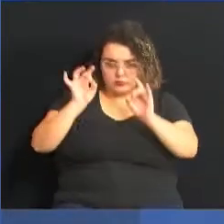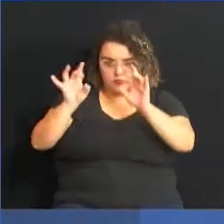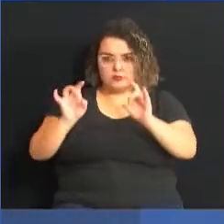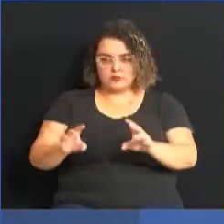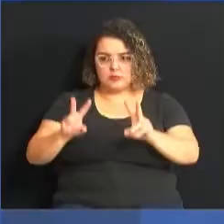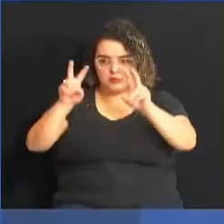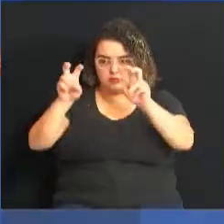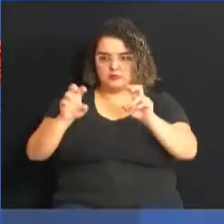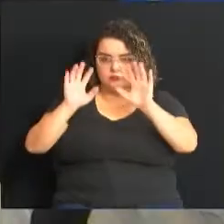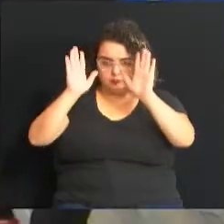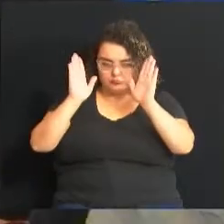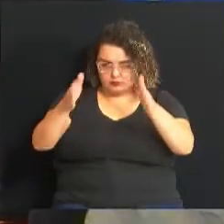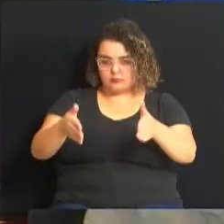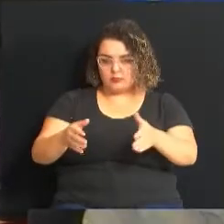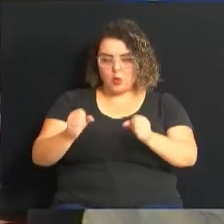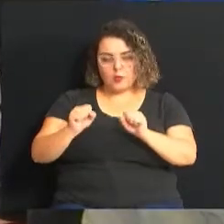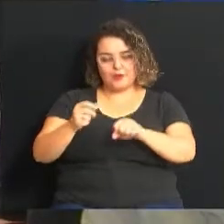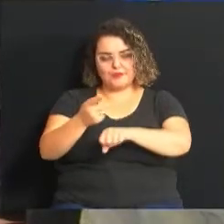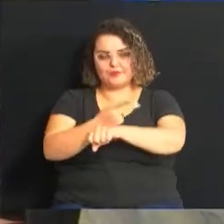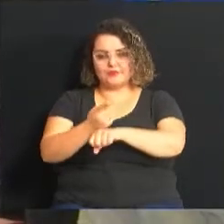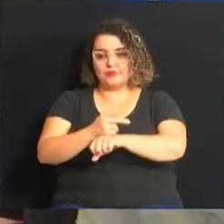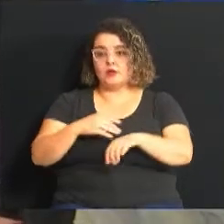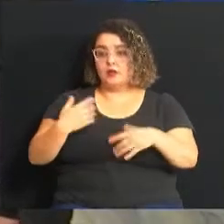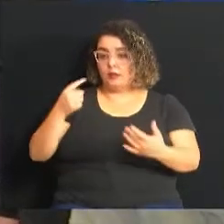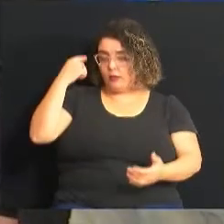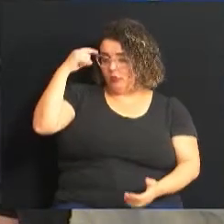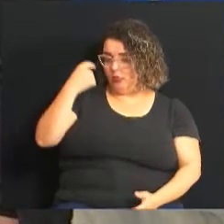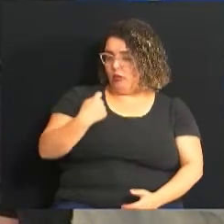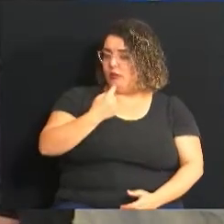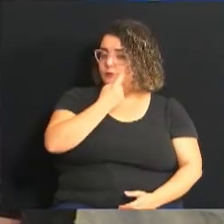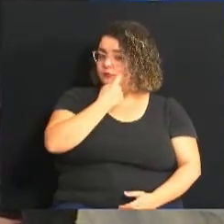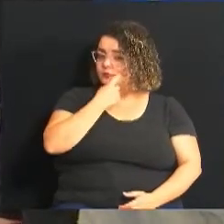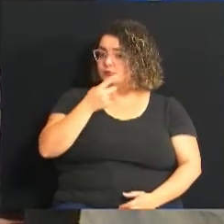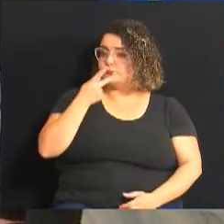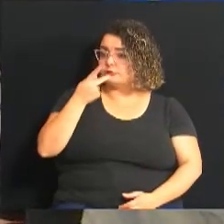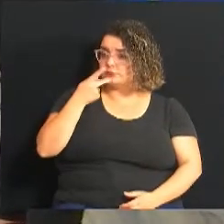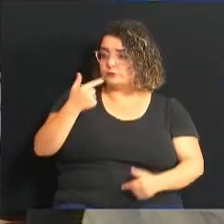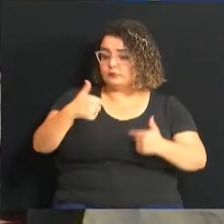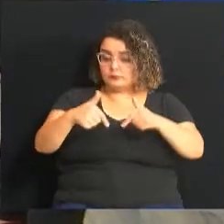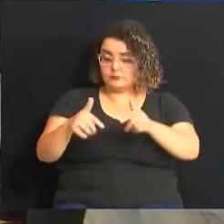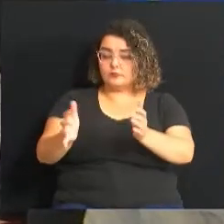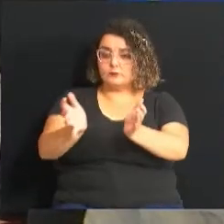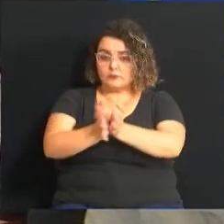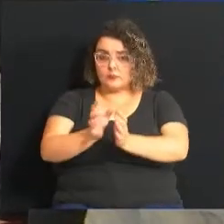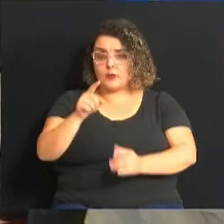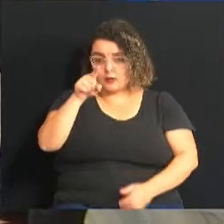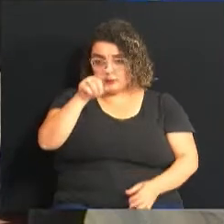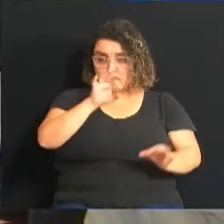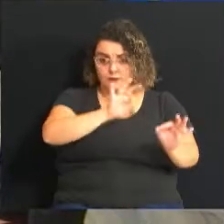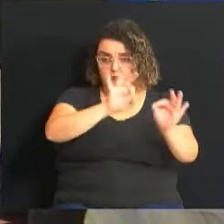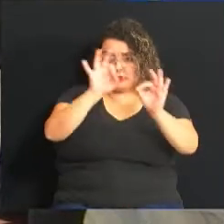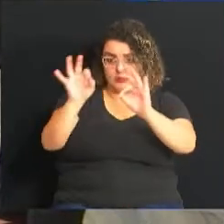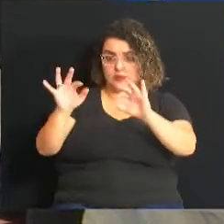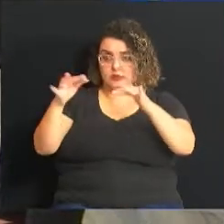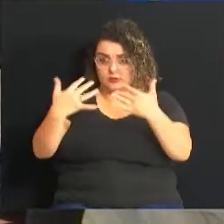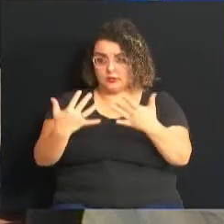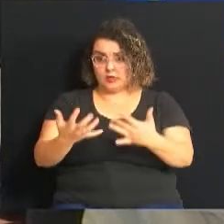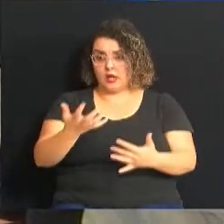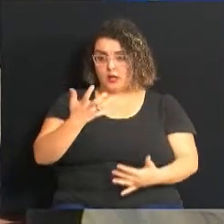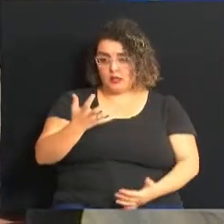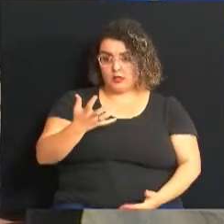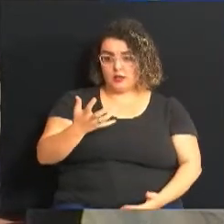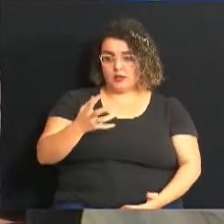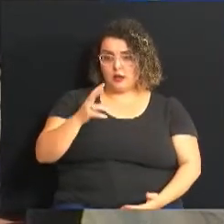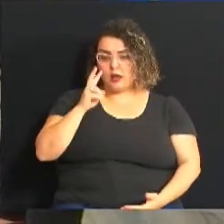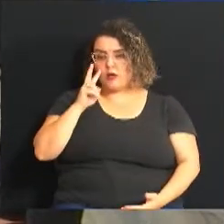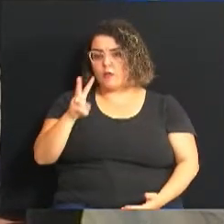Procura lá. Então, Minabreu, já que você falou sobre o trabalho das comissões, para você que está nos acompanhando, você quer conferir onde que